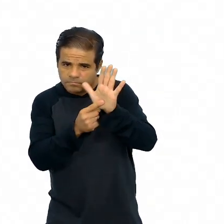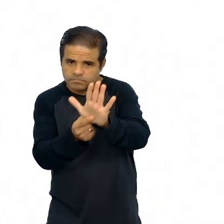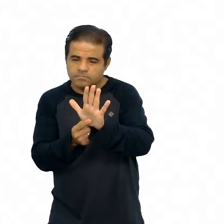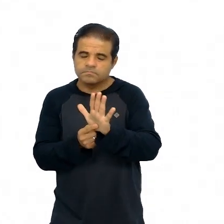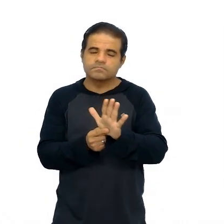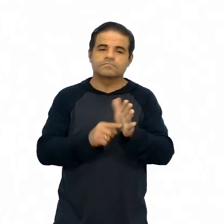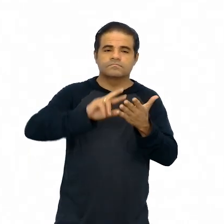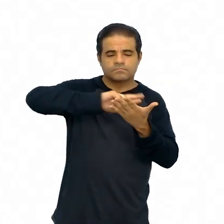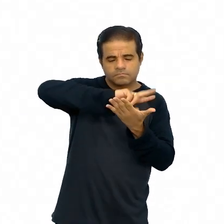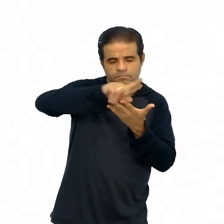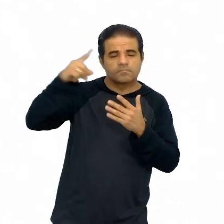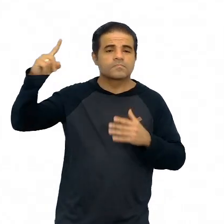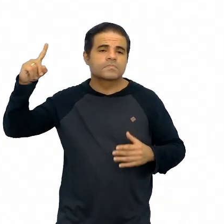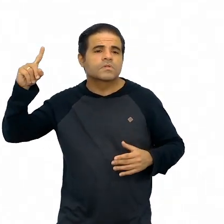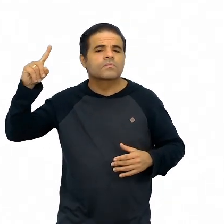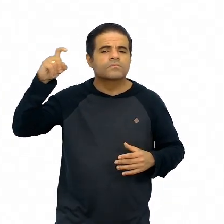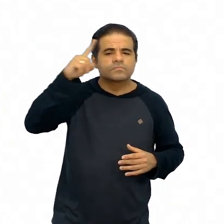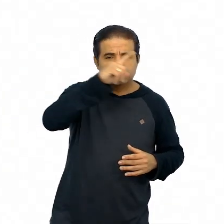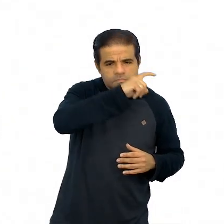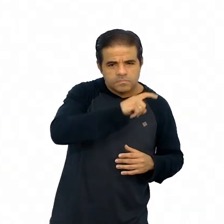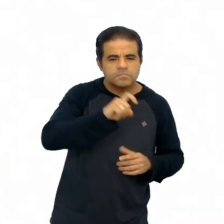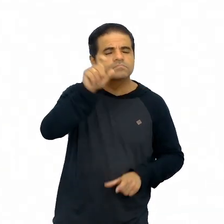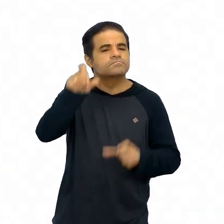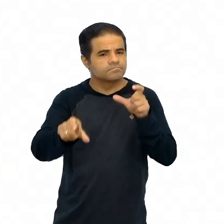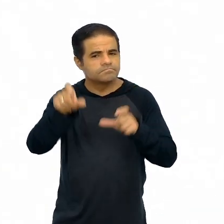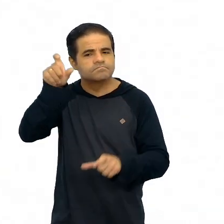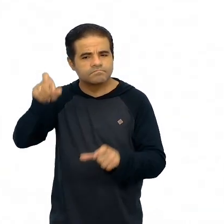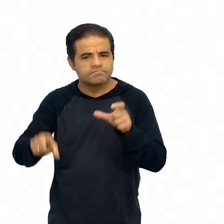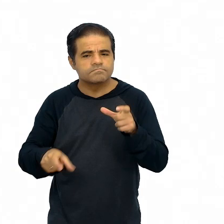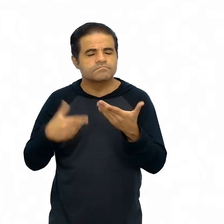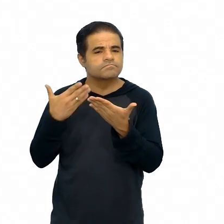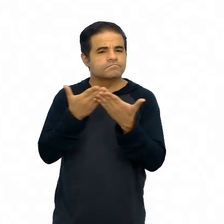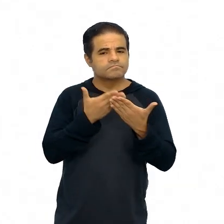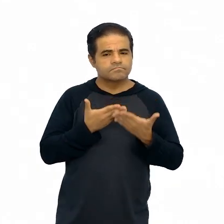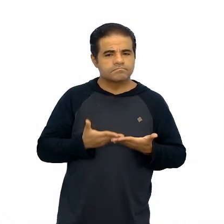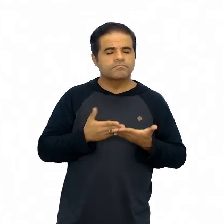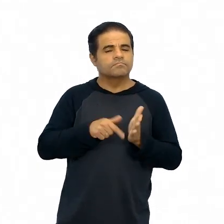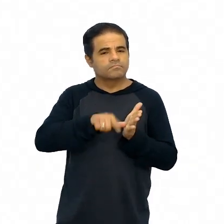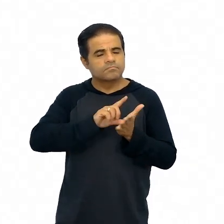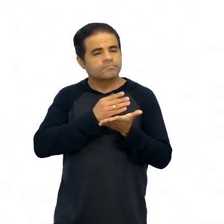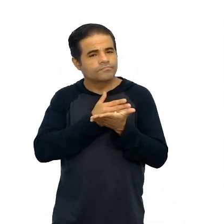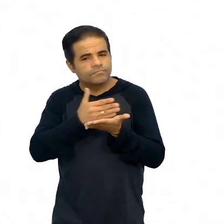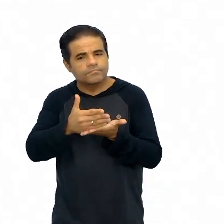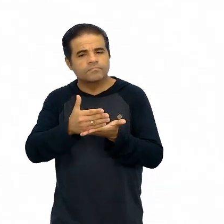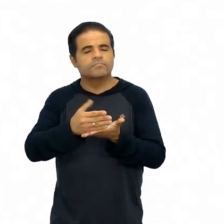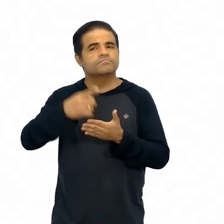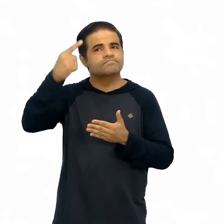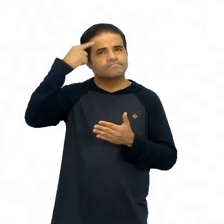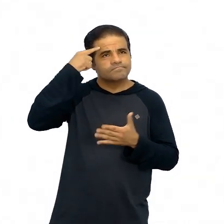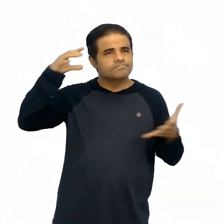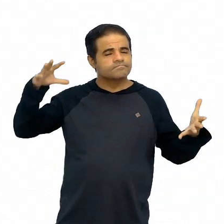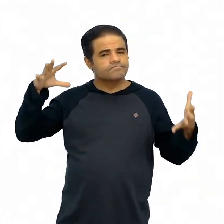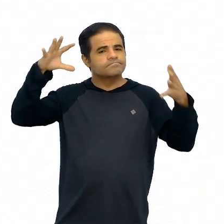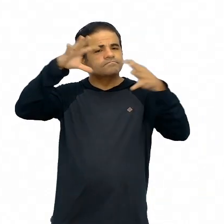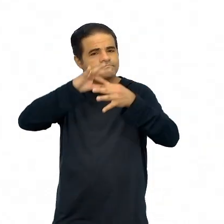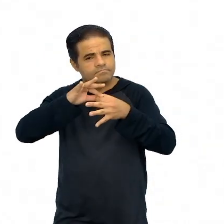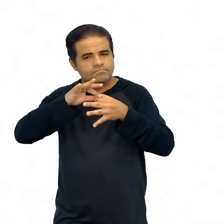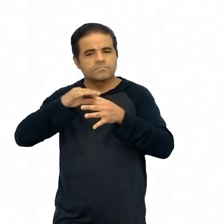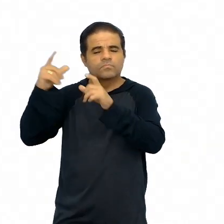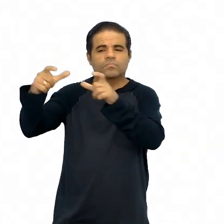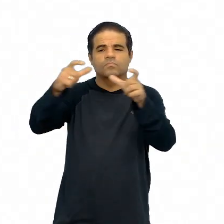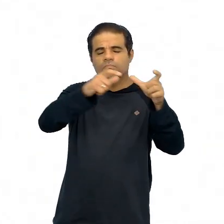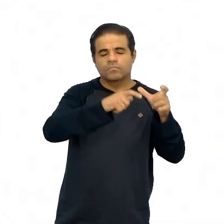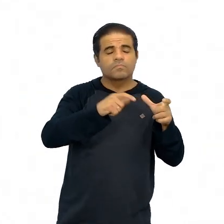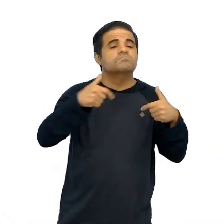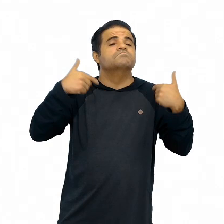as dificuldades dos estudantes. Então, antes de começar a minha aula, eu já tenho que estar ligado em onde é que